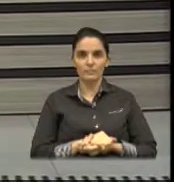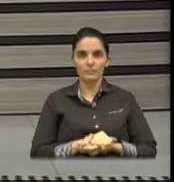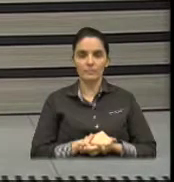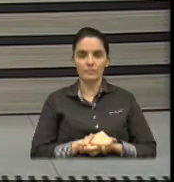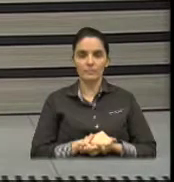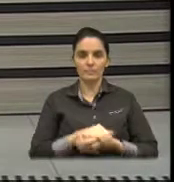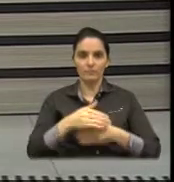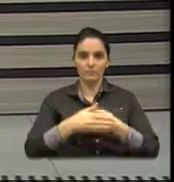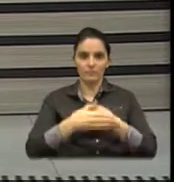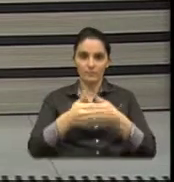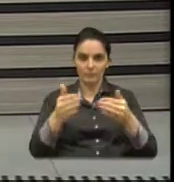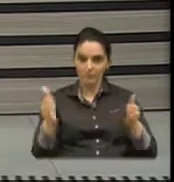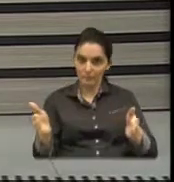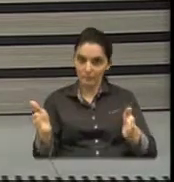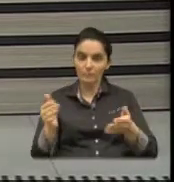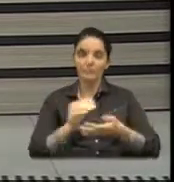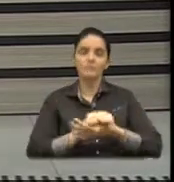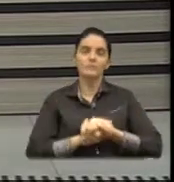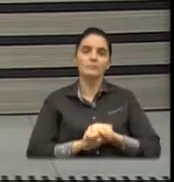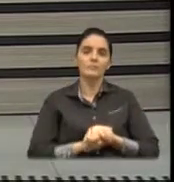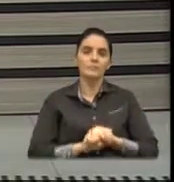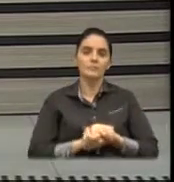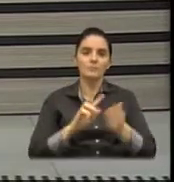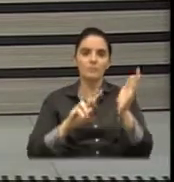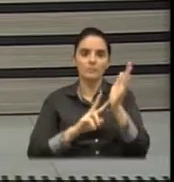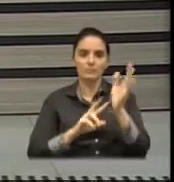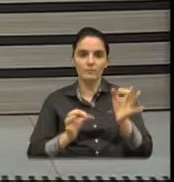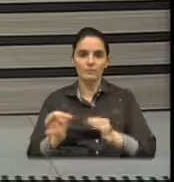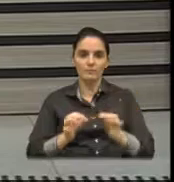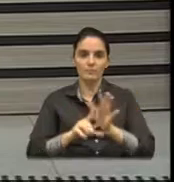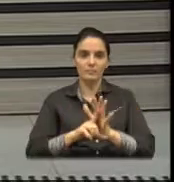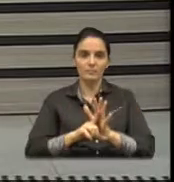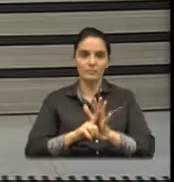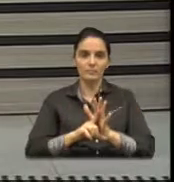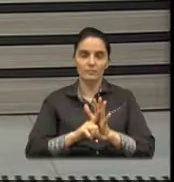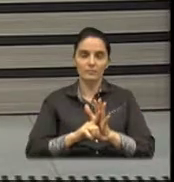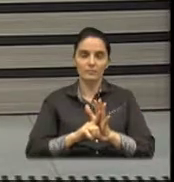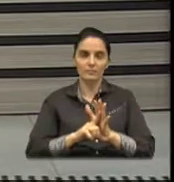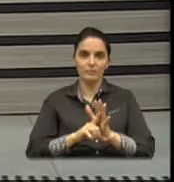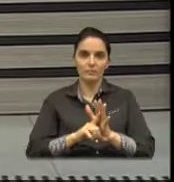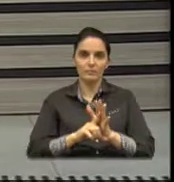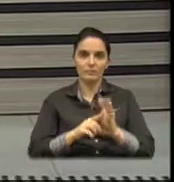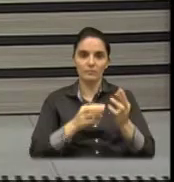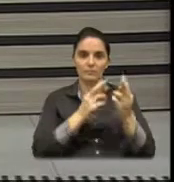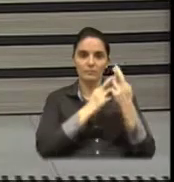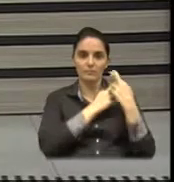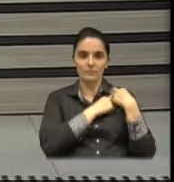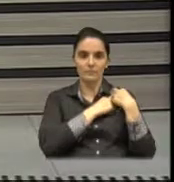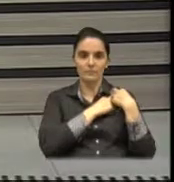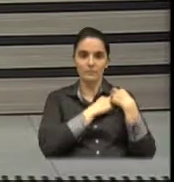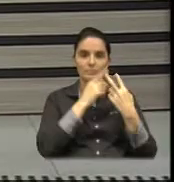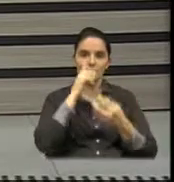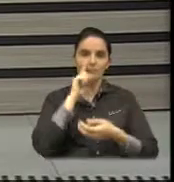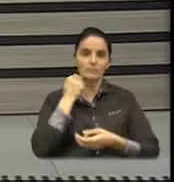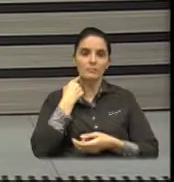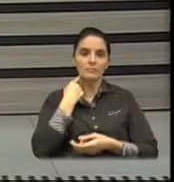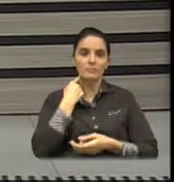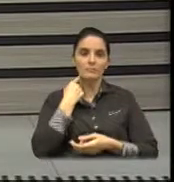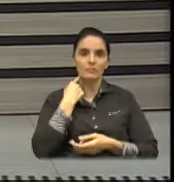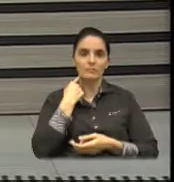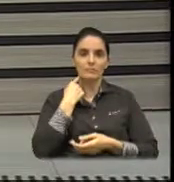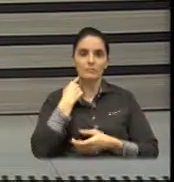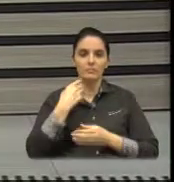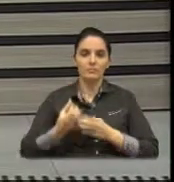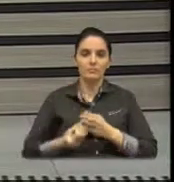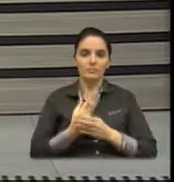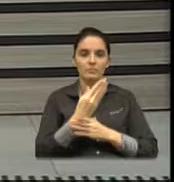A sessão está reaberta. Item 2, projeto de lei de autoria do novo vereador Nilton César dos Santos, que